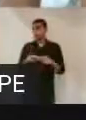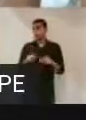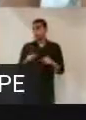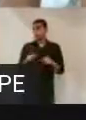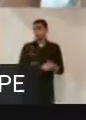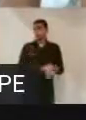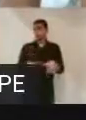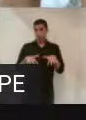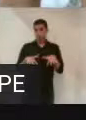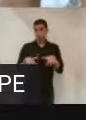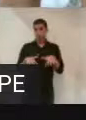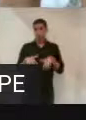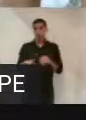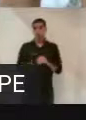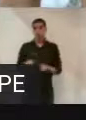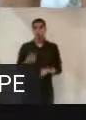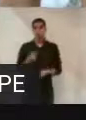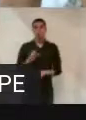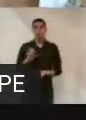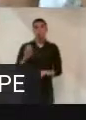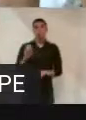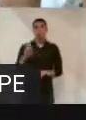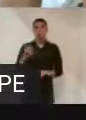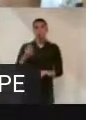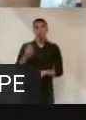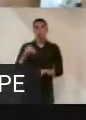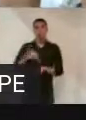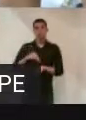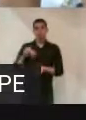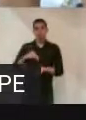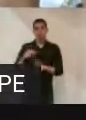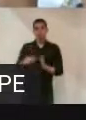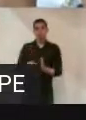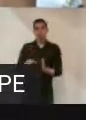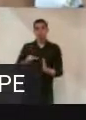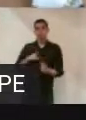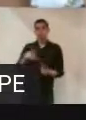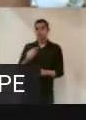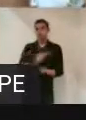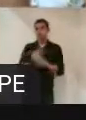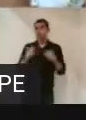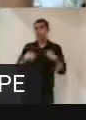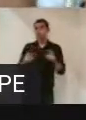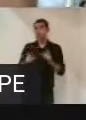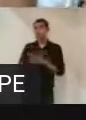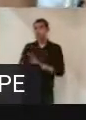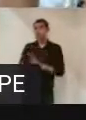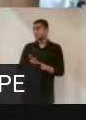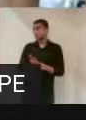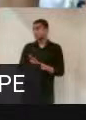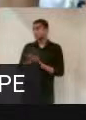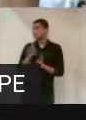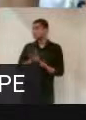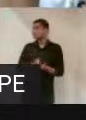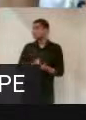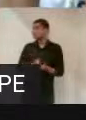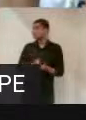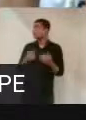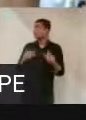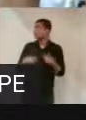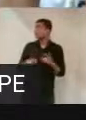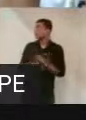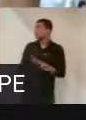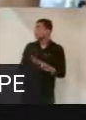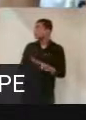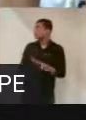pedido com 15 minutos de antecedência. Nós vamos ter que encerrar nossas atividades realmente, acertou meu relógio